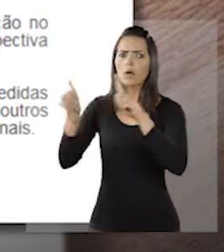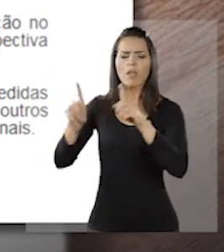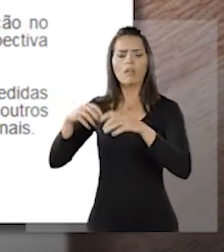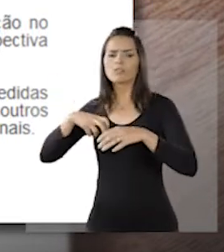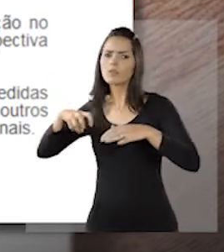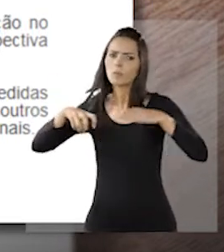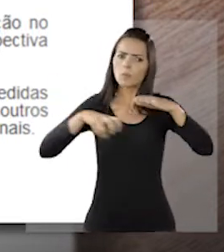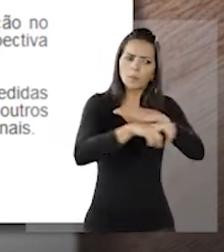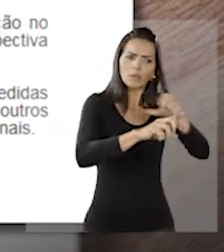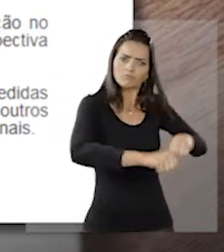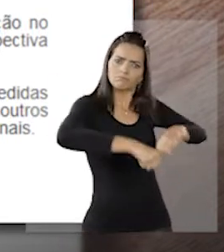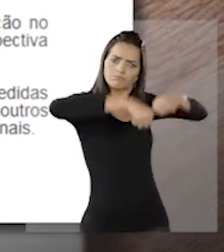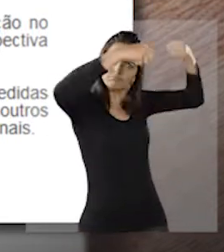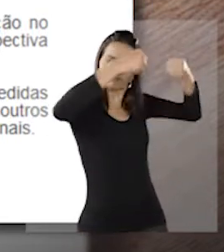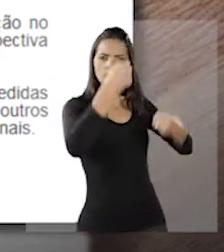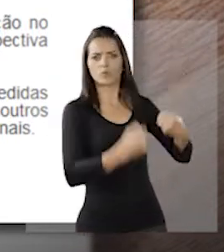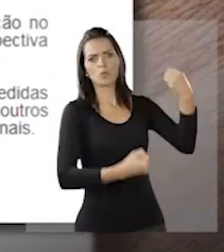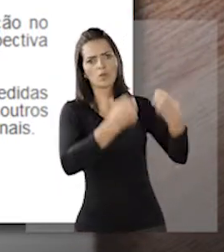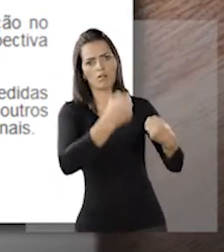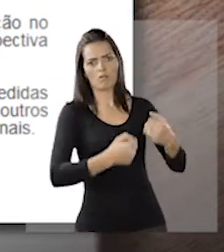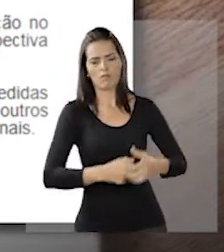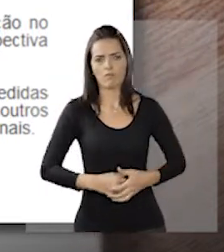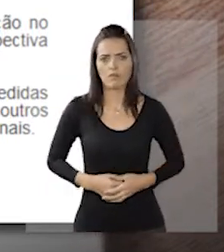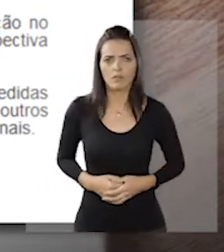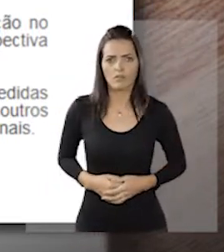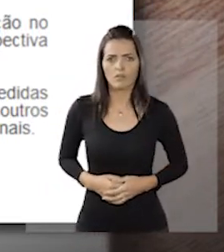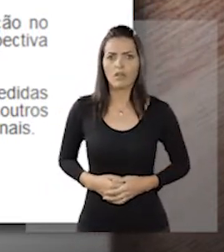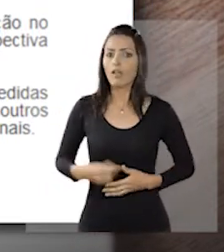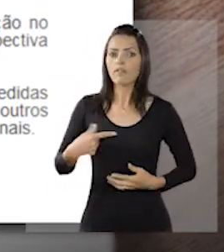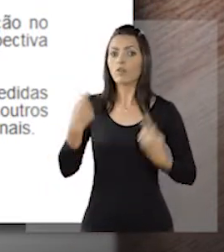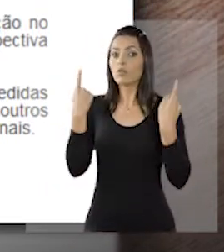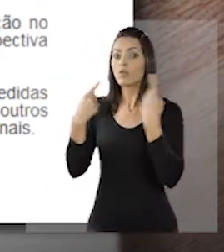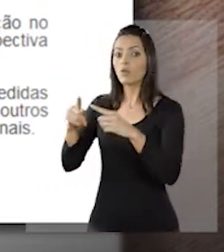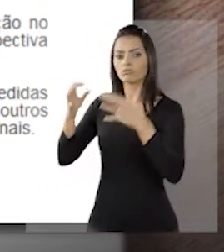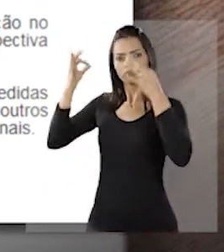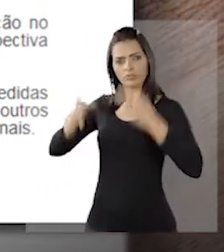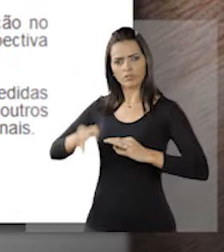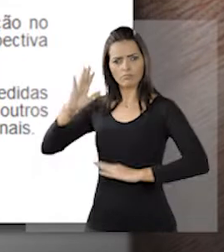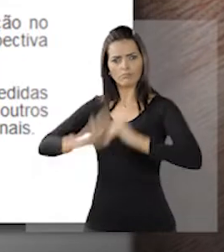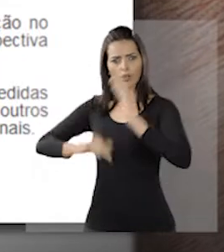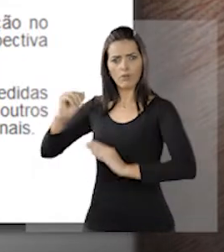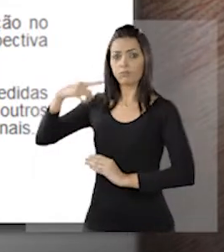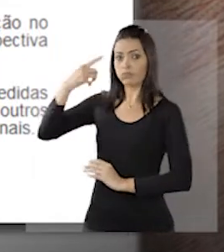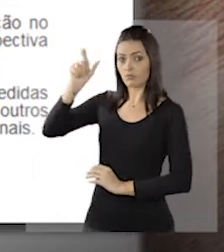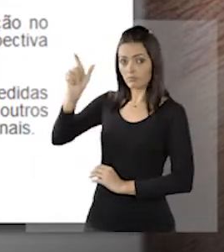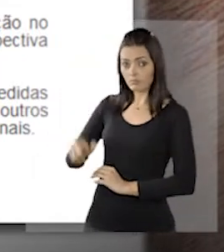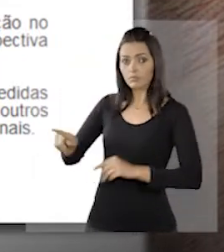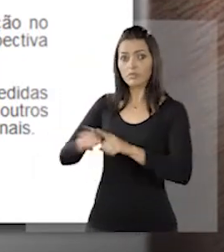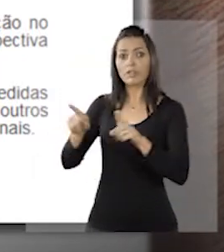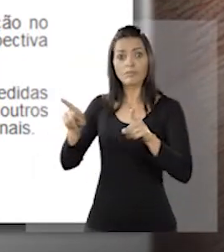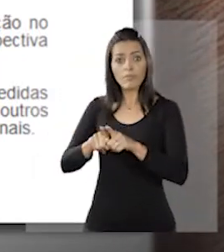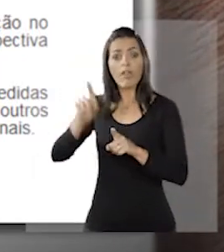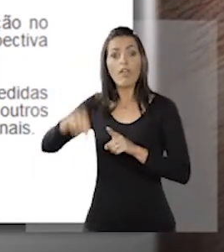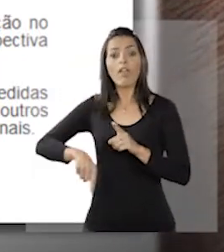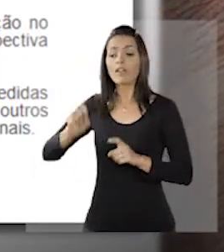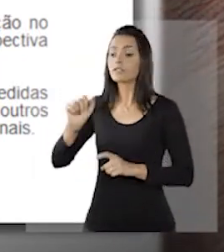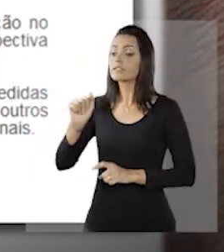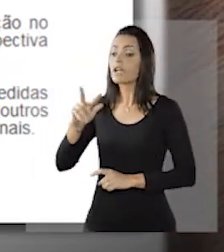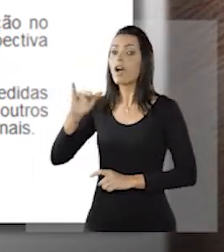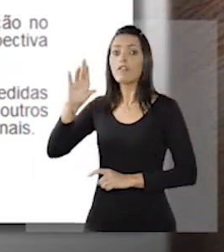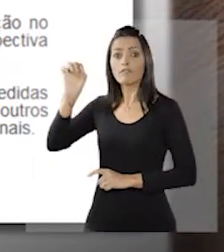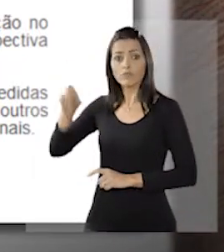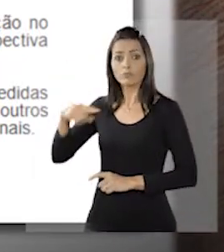sua condução no compartimento traseiro da viatura, violando a dignidade profissional e as prerrogativas de Sávio